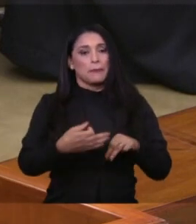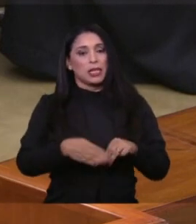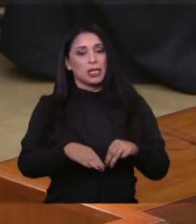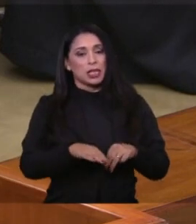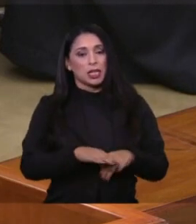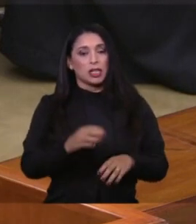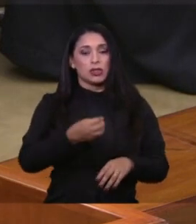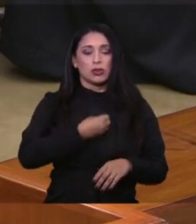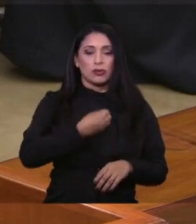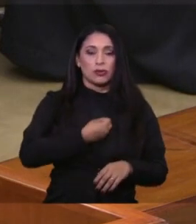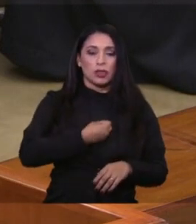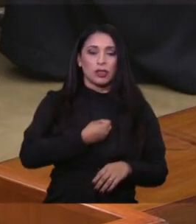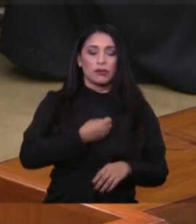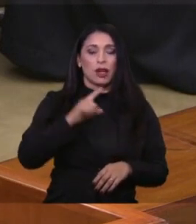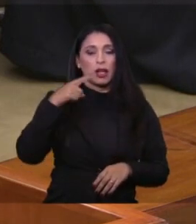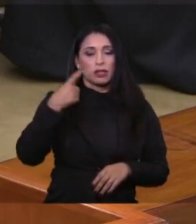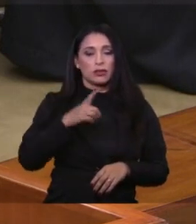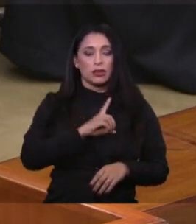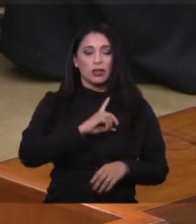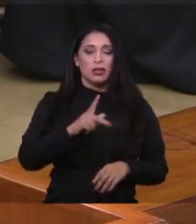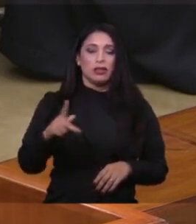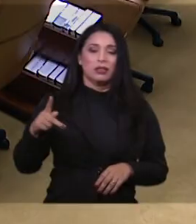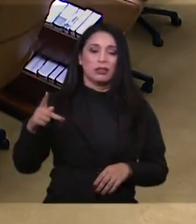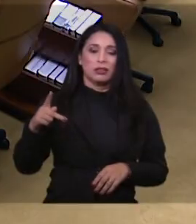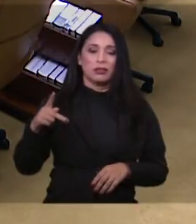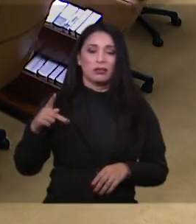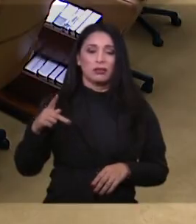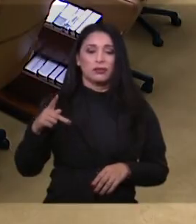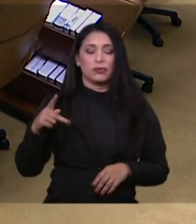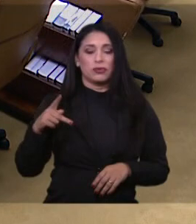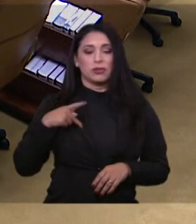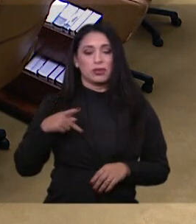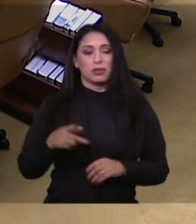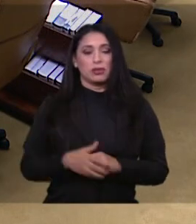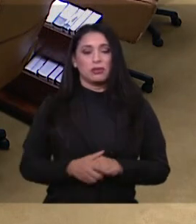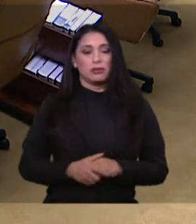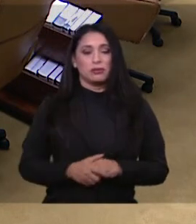Matos, advogado e defensor. Obrigado, excelência. Espaço.